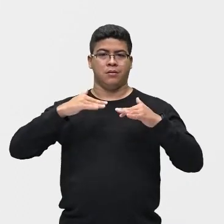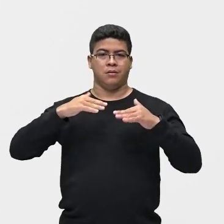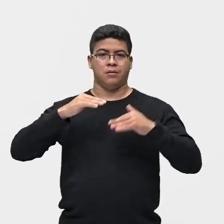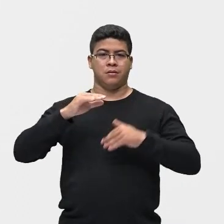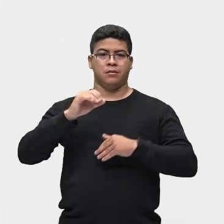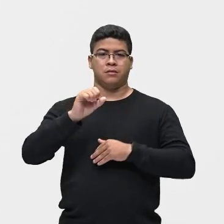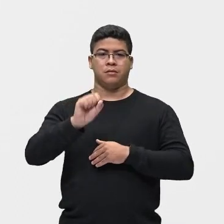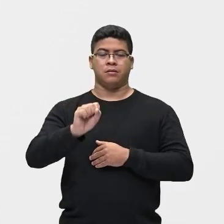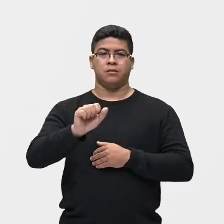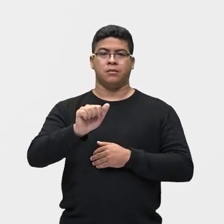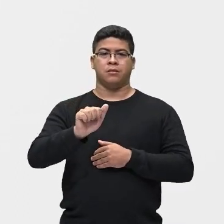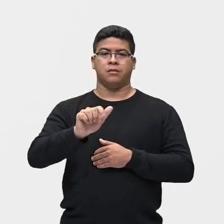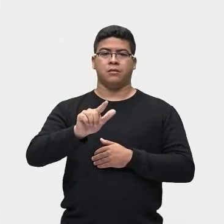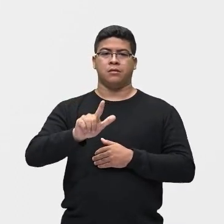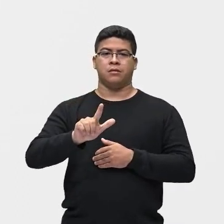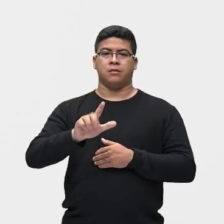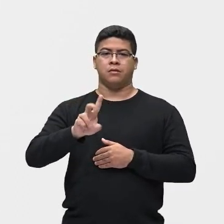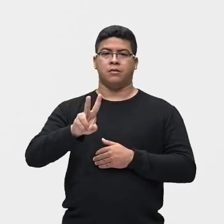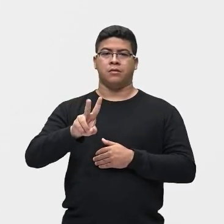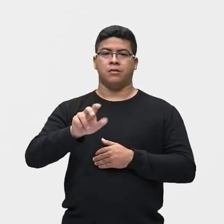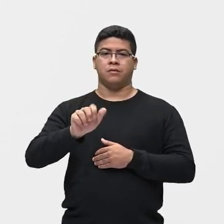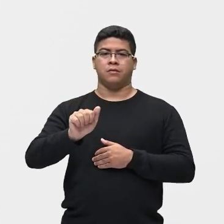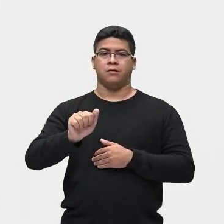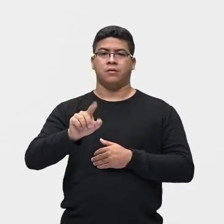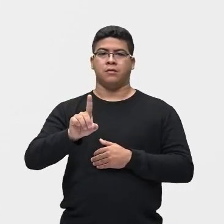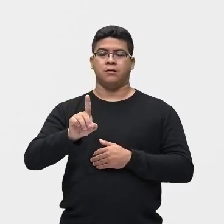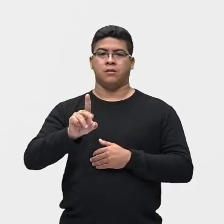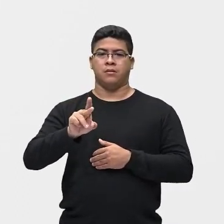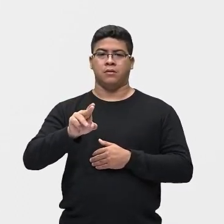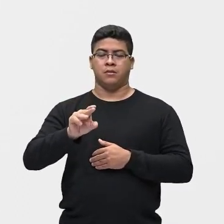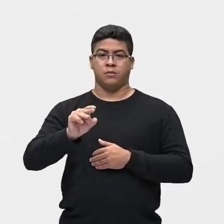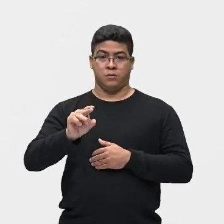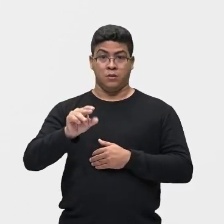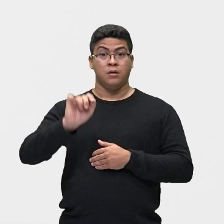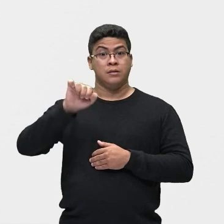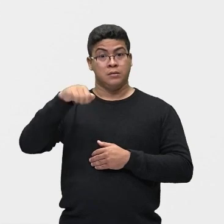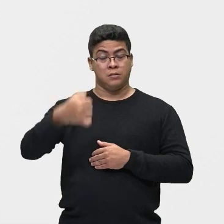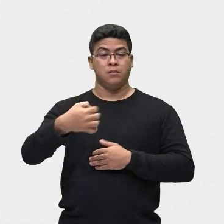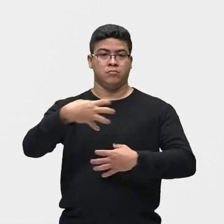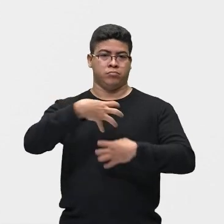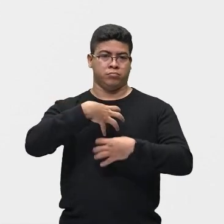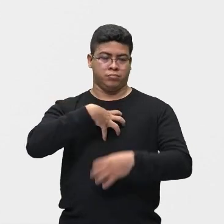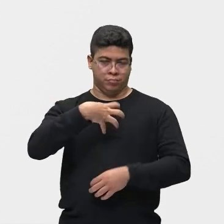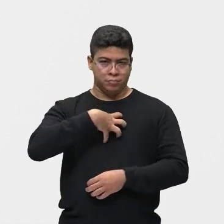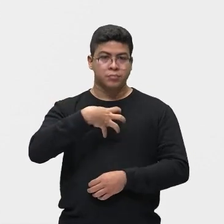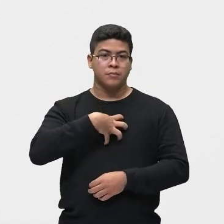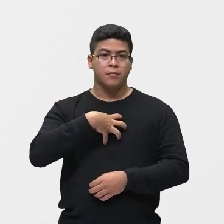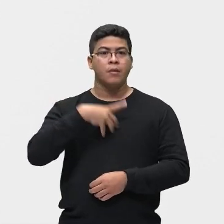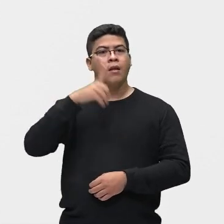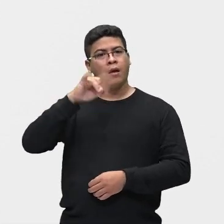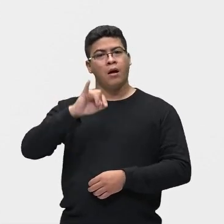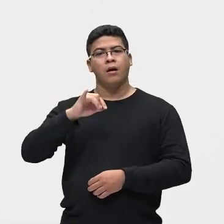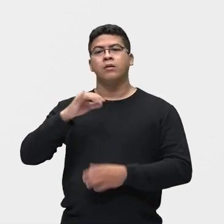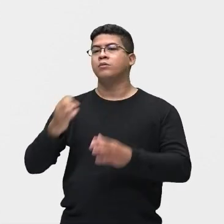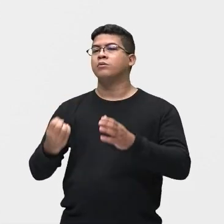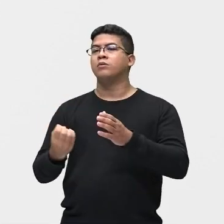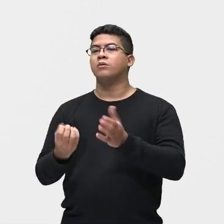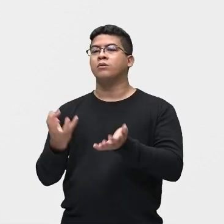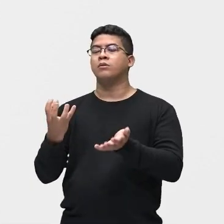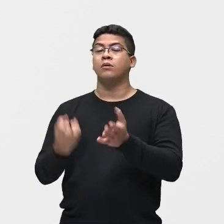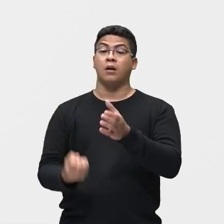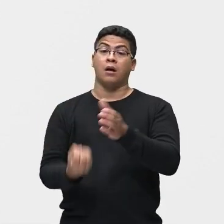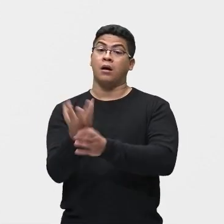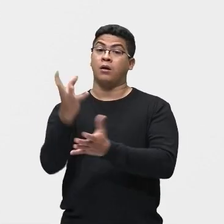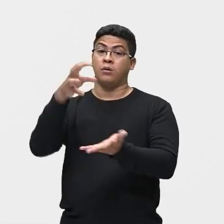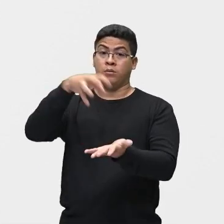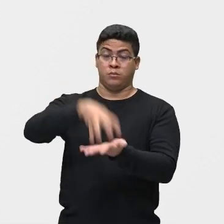ela criou um instituto, Instituto Oyá, que é um centro de arte, cultura e